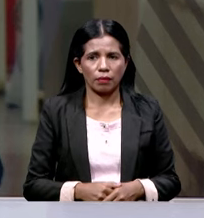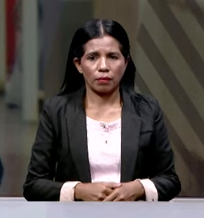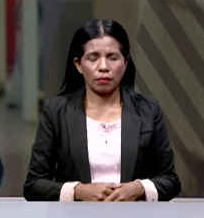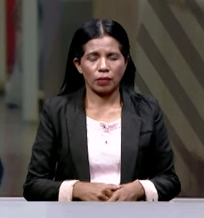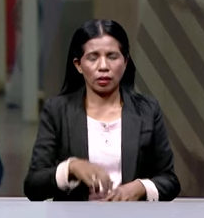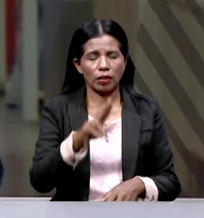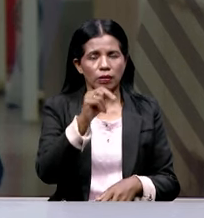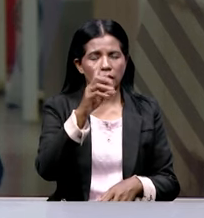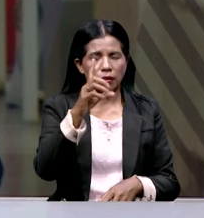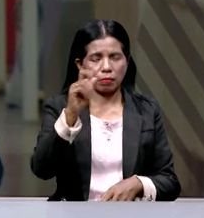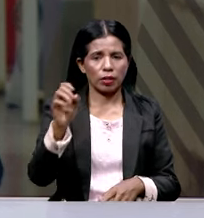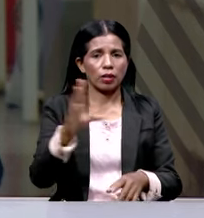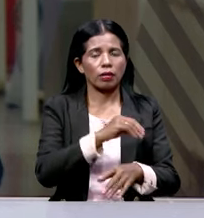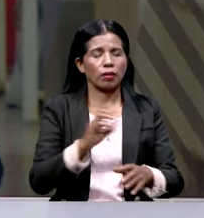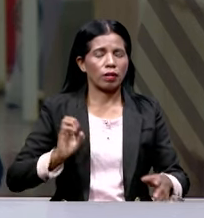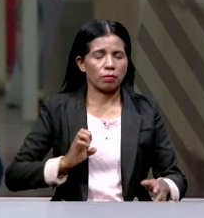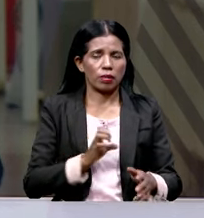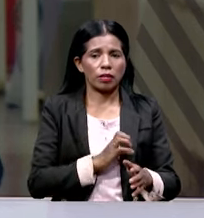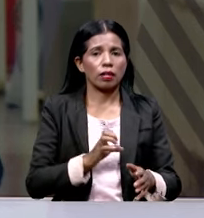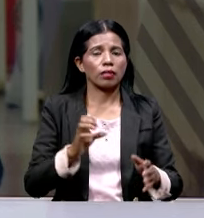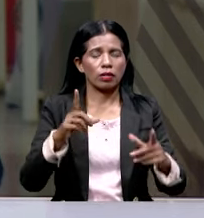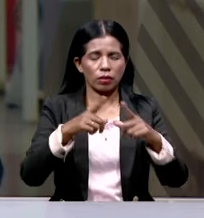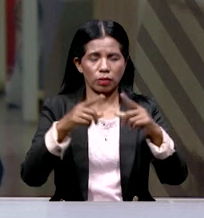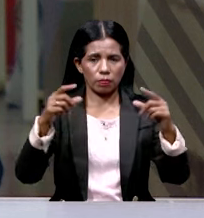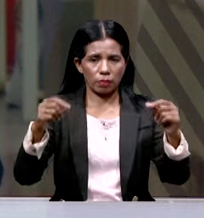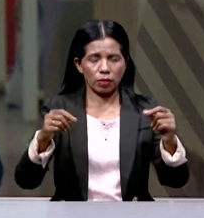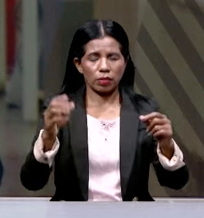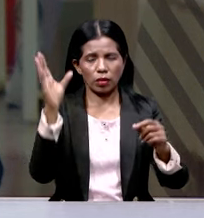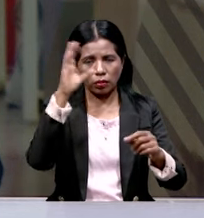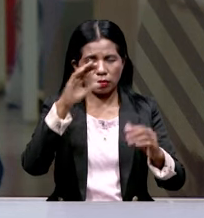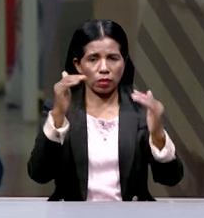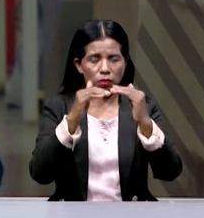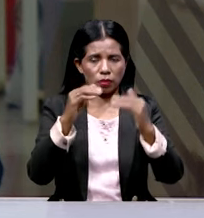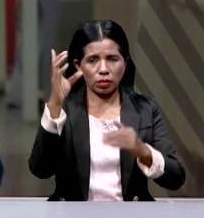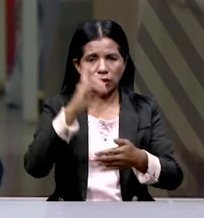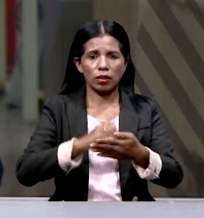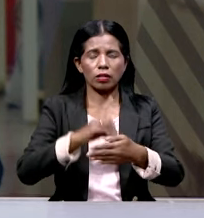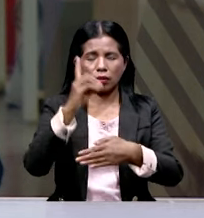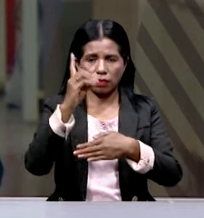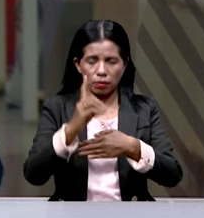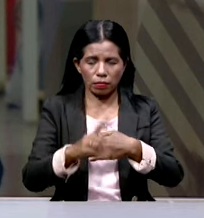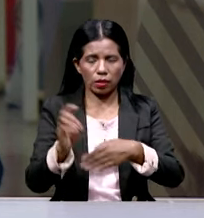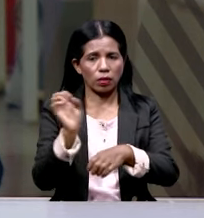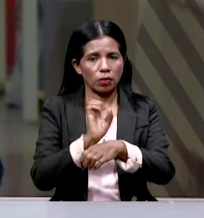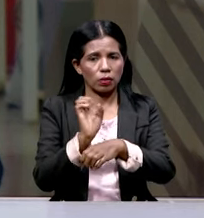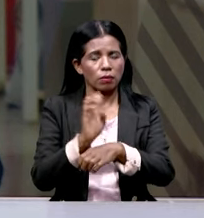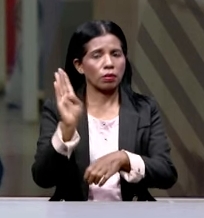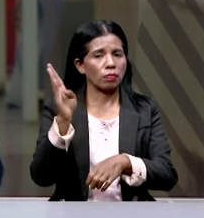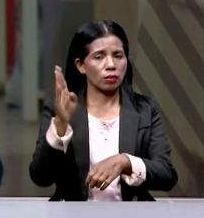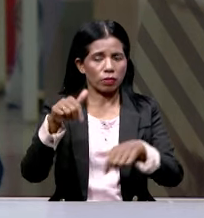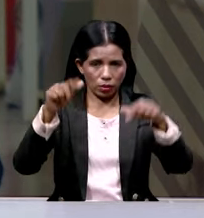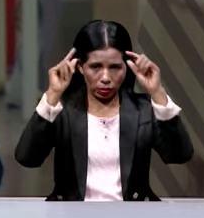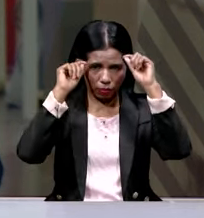UNDP no Embaixada Japão realiza workshop para divulgar solução com a base desenvolvimento economia azul e a Timor-Leste.